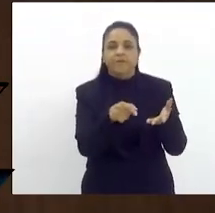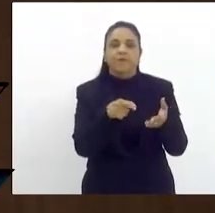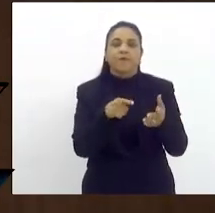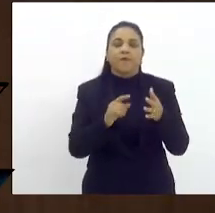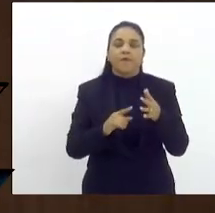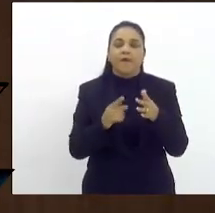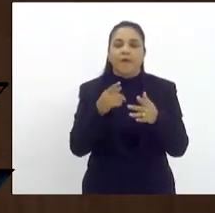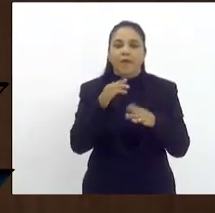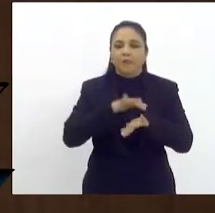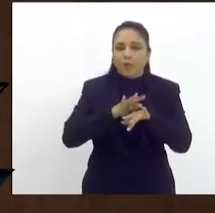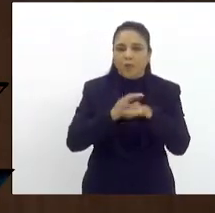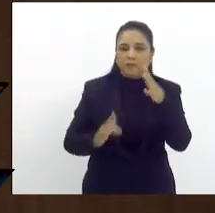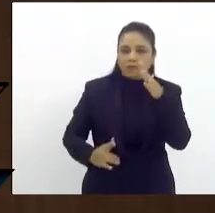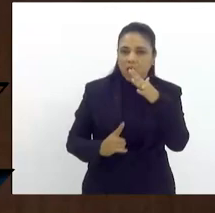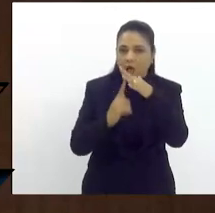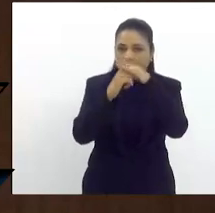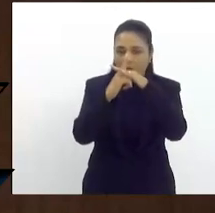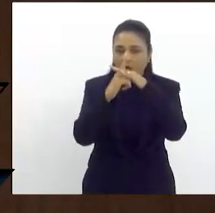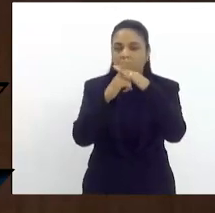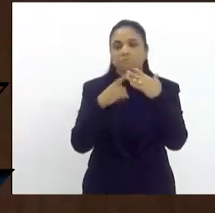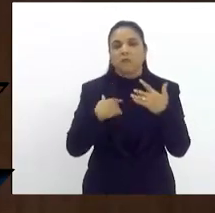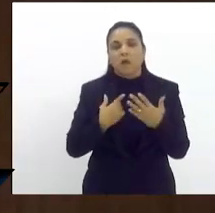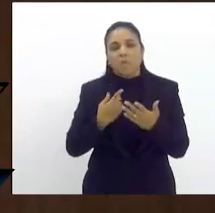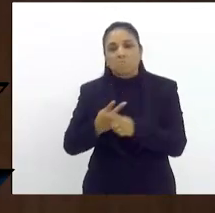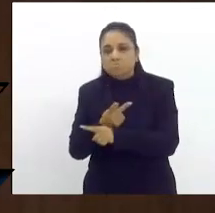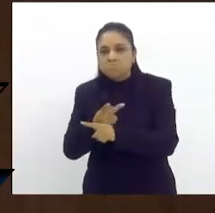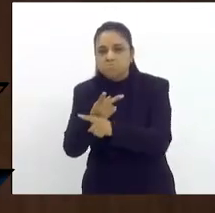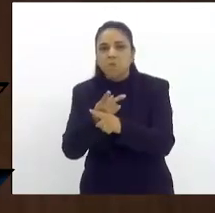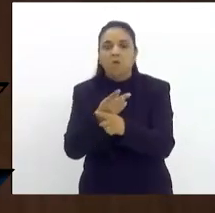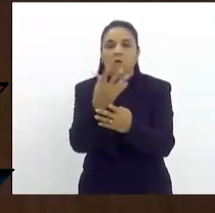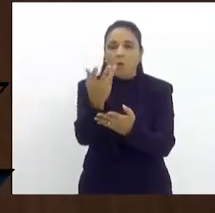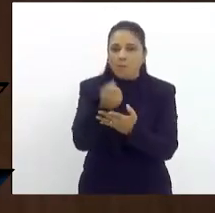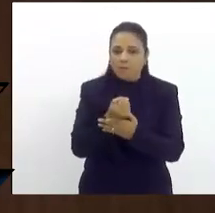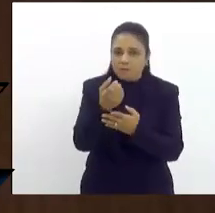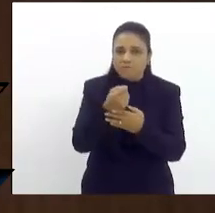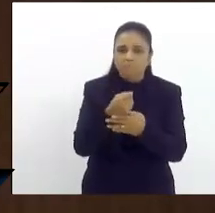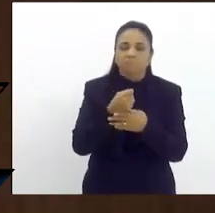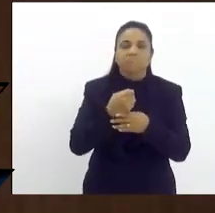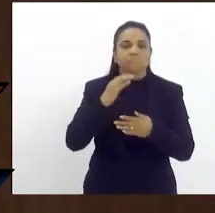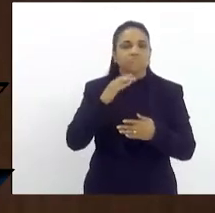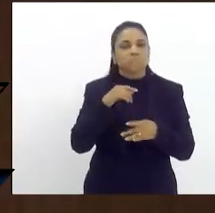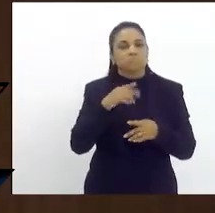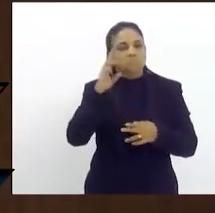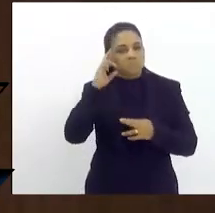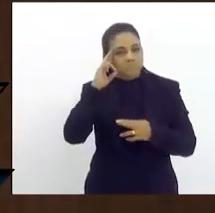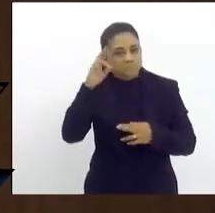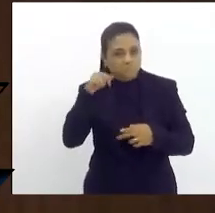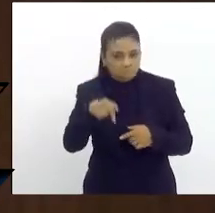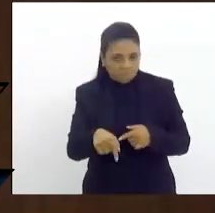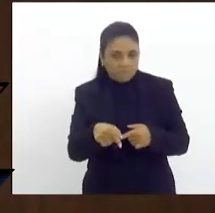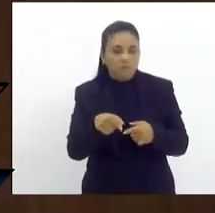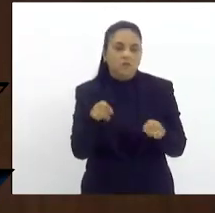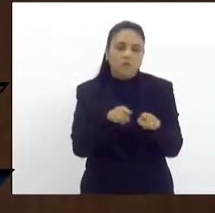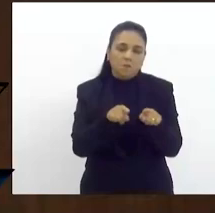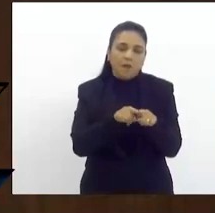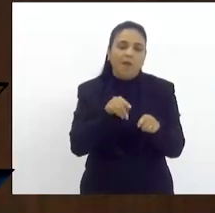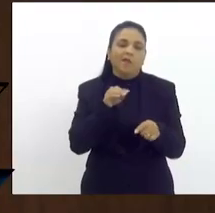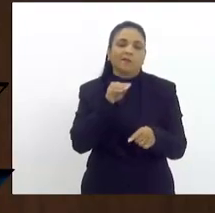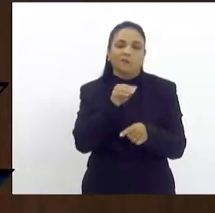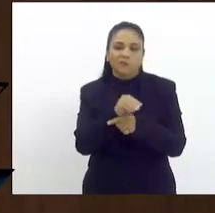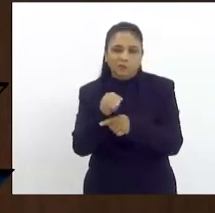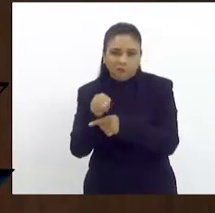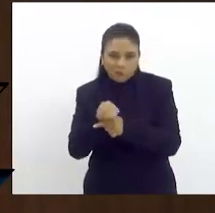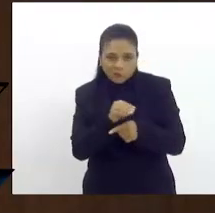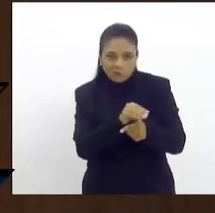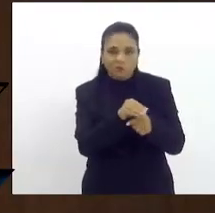informações sobre os benefícios que são concedidos não só para eles como também seus cuidadores inclusive apresentei aqui na alerj o